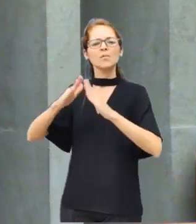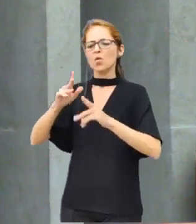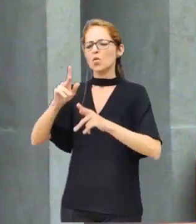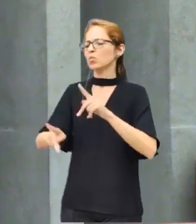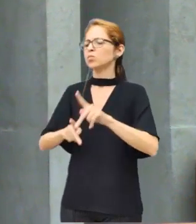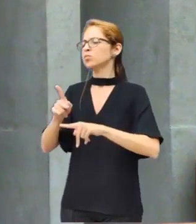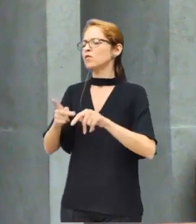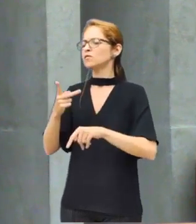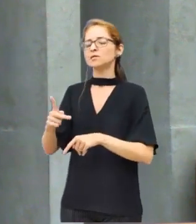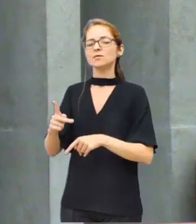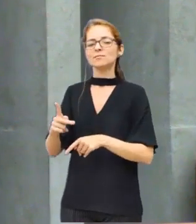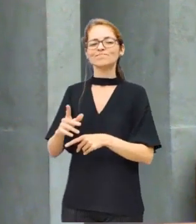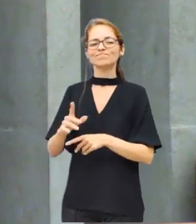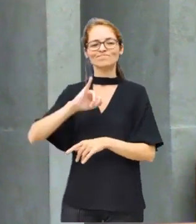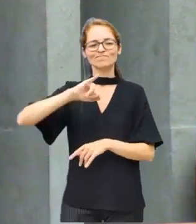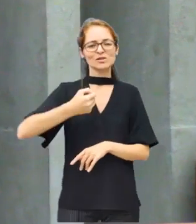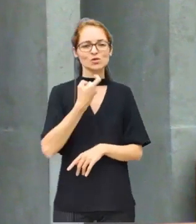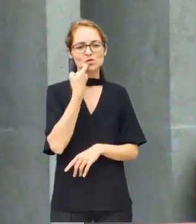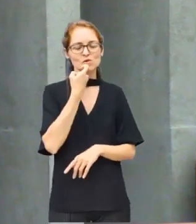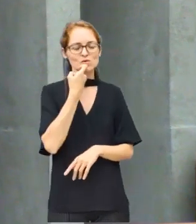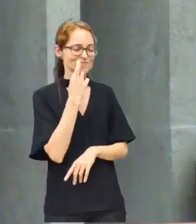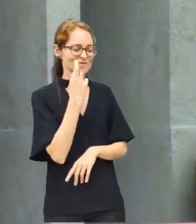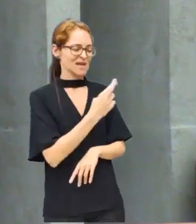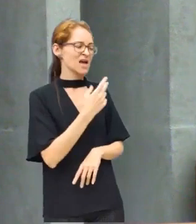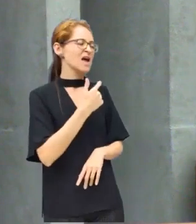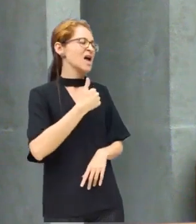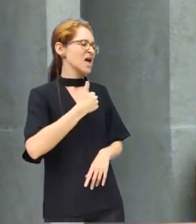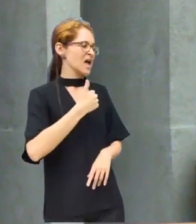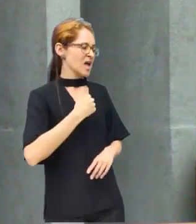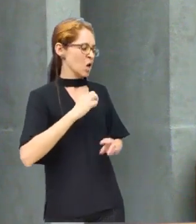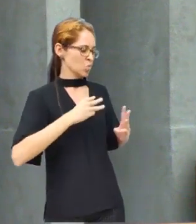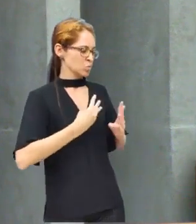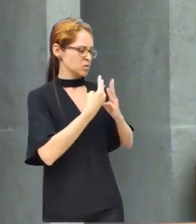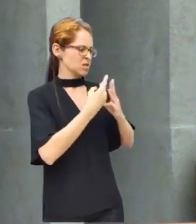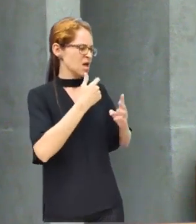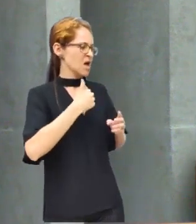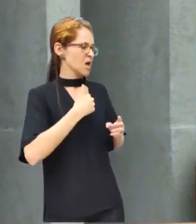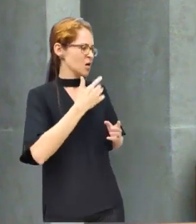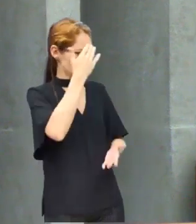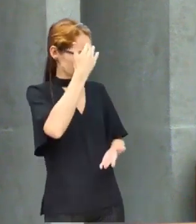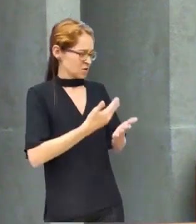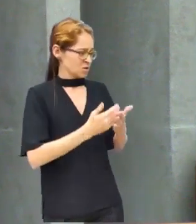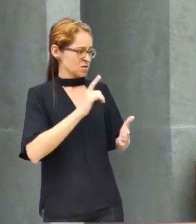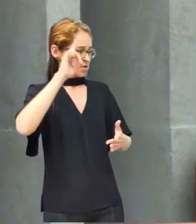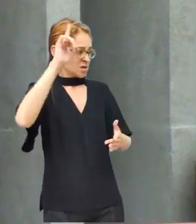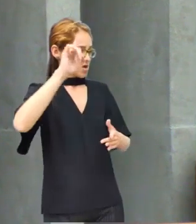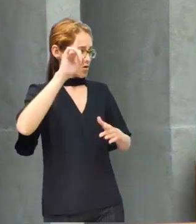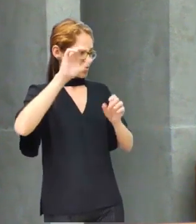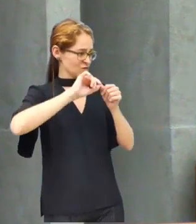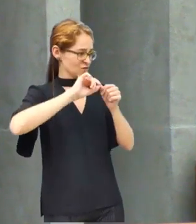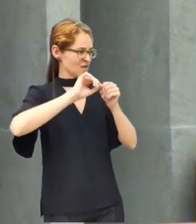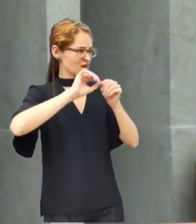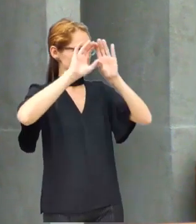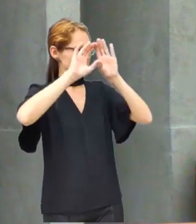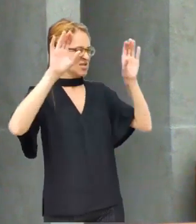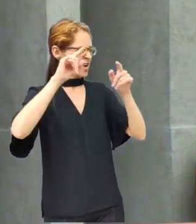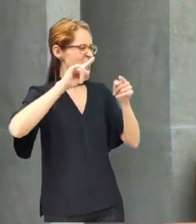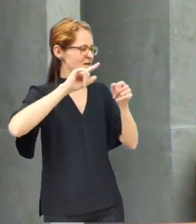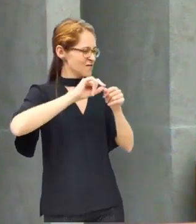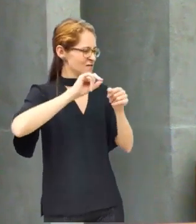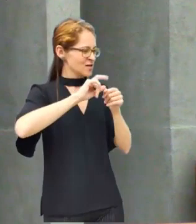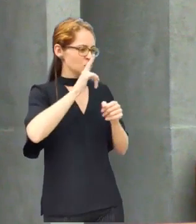tu? Ele lhes respondeu: Sou hebreu e temo ao Senhor, o Deus do céu, que fez o mar e a